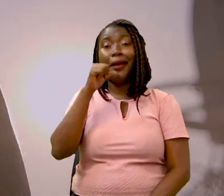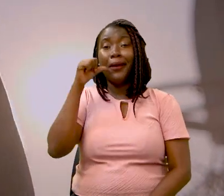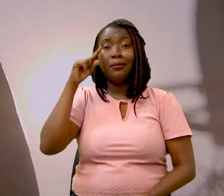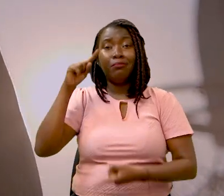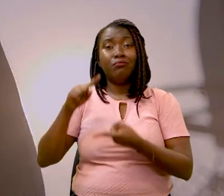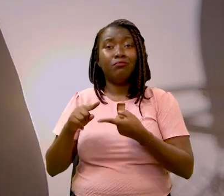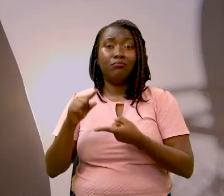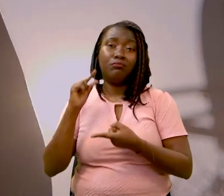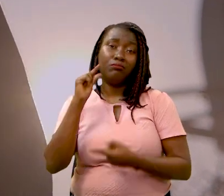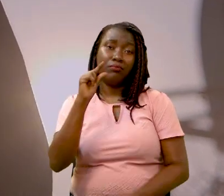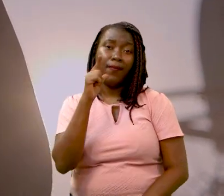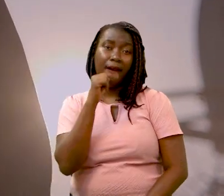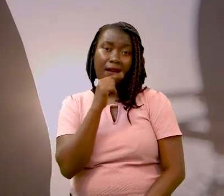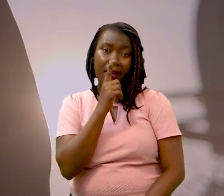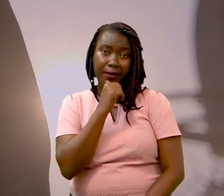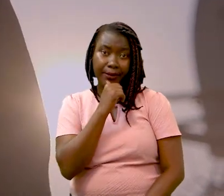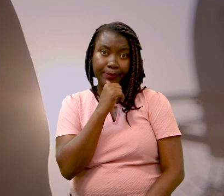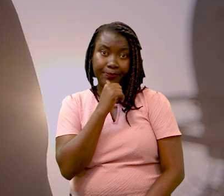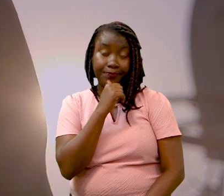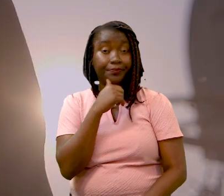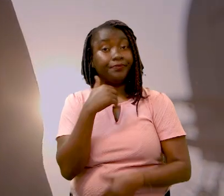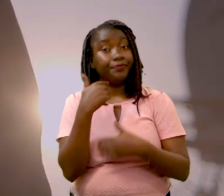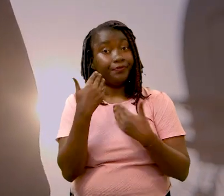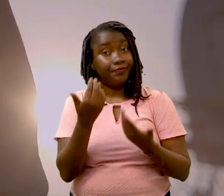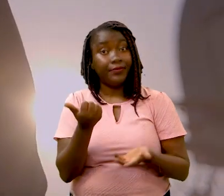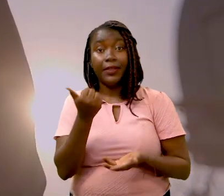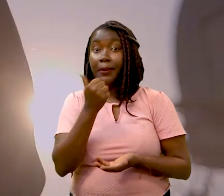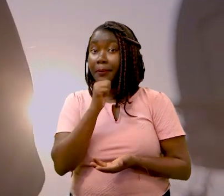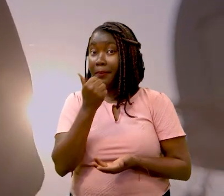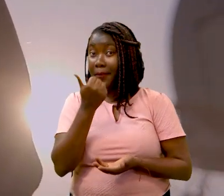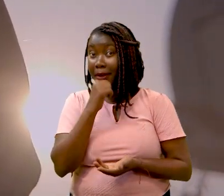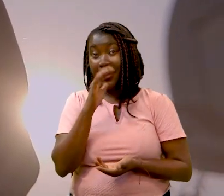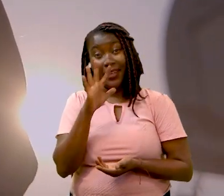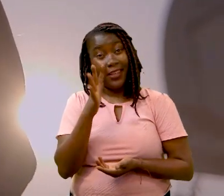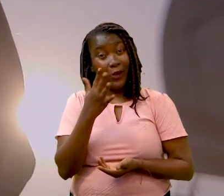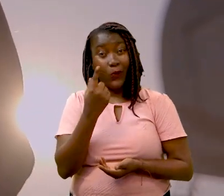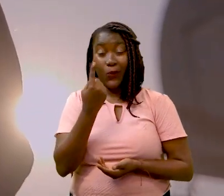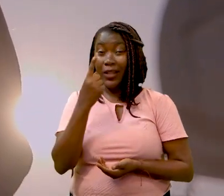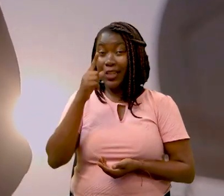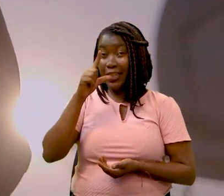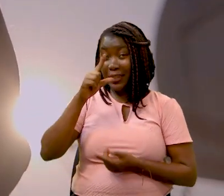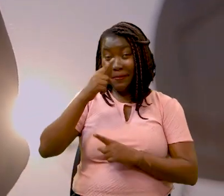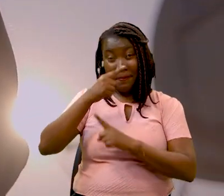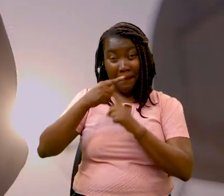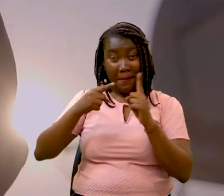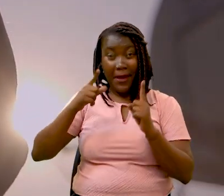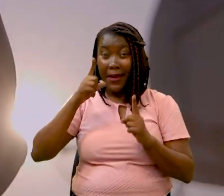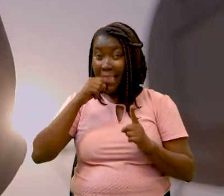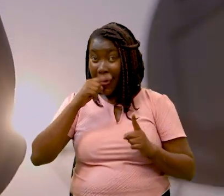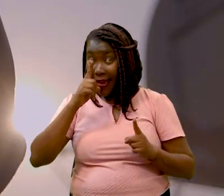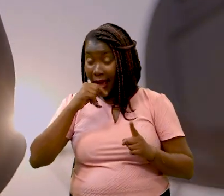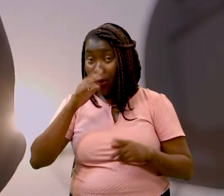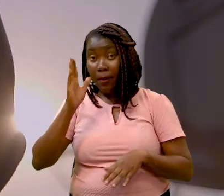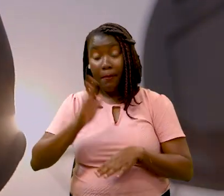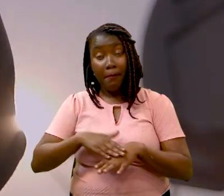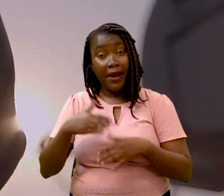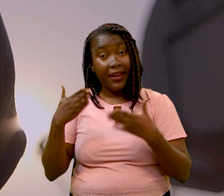consumo insuficiente de água. Então, beber pelo menos 1,5 litro de água, ainda mais